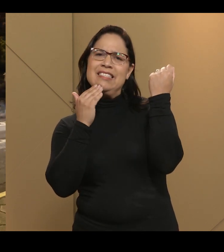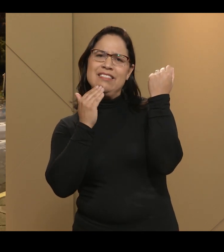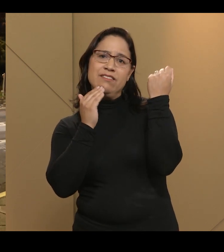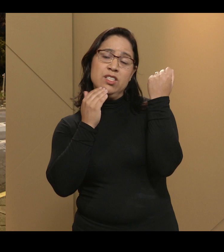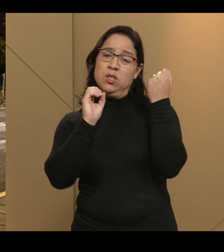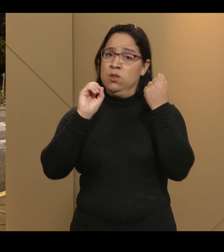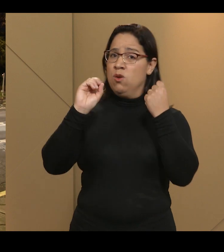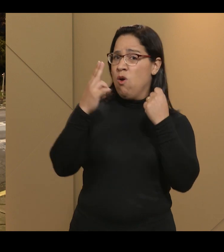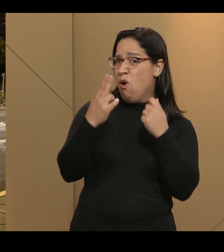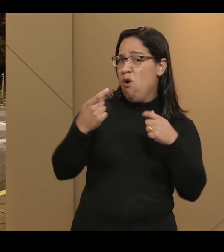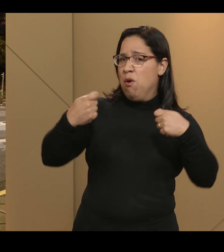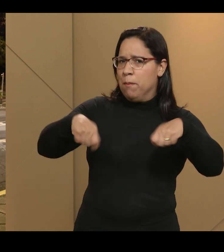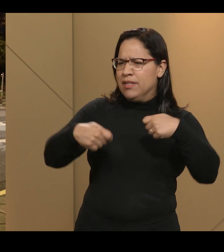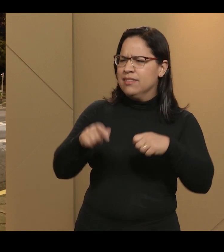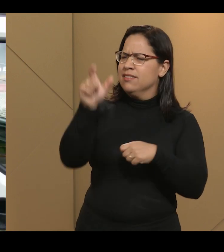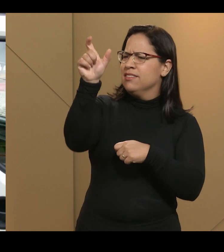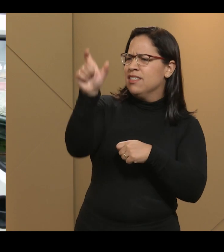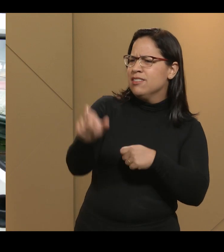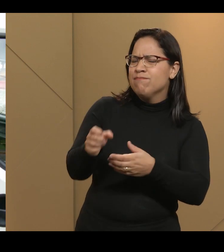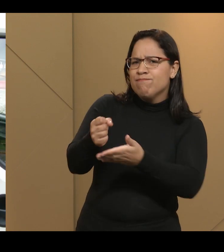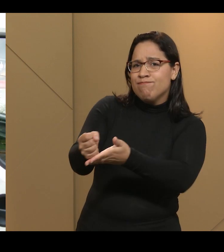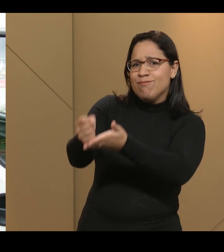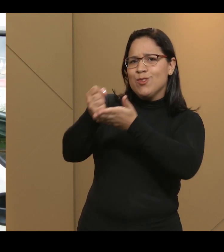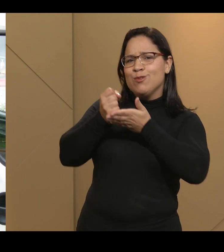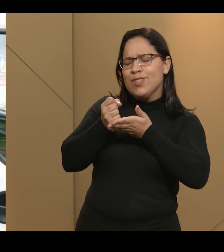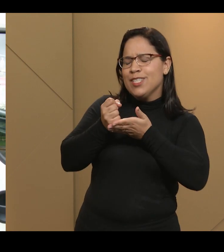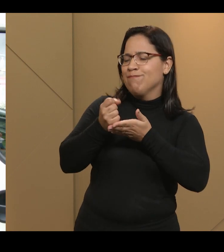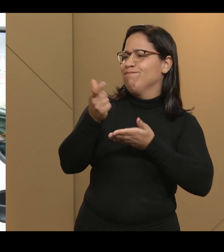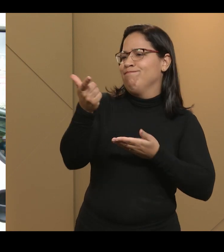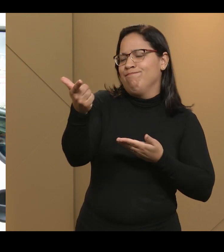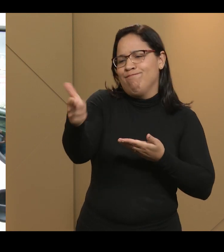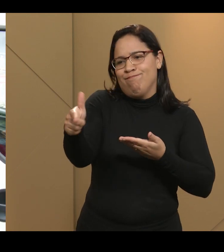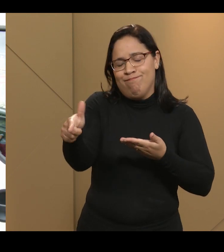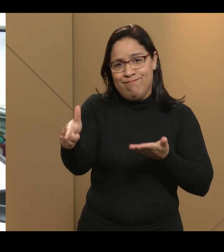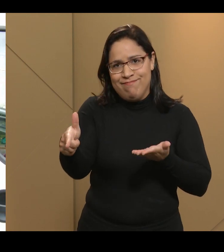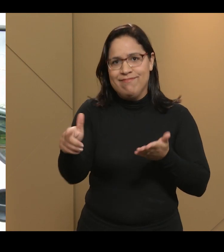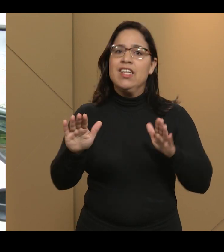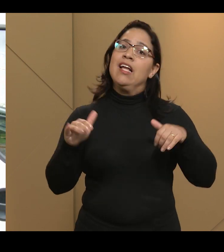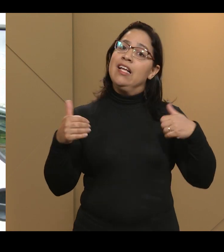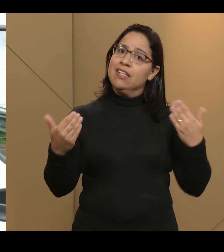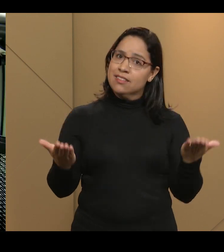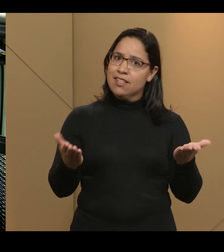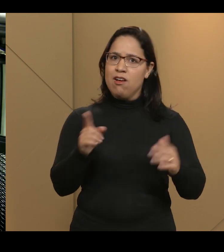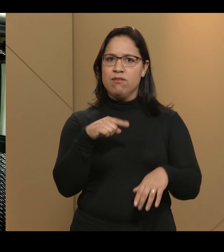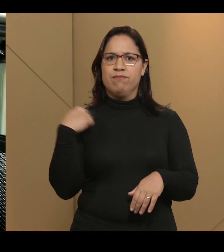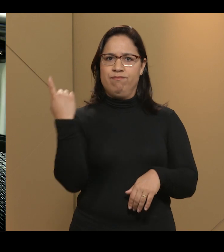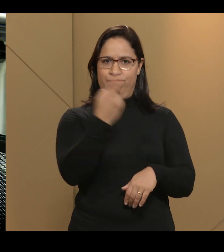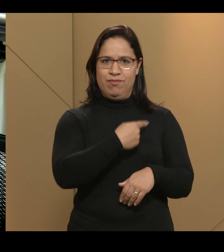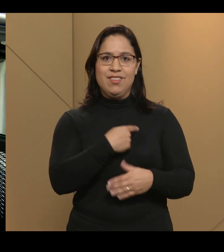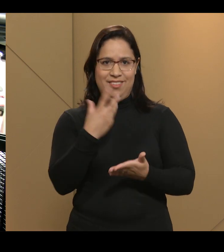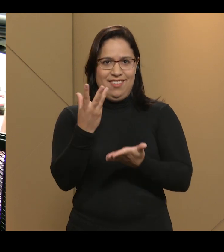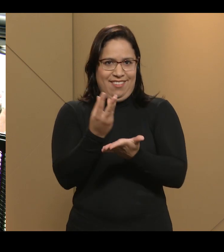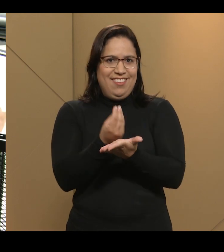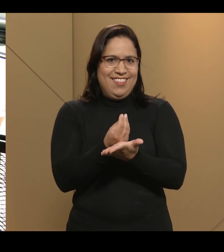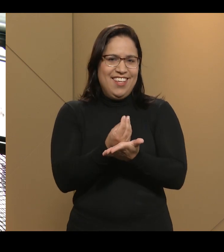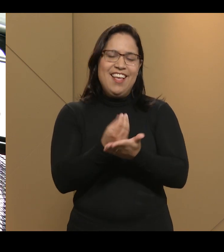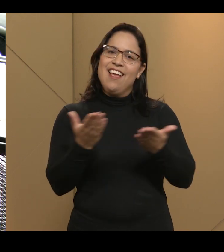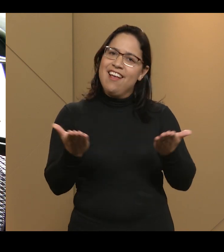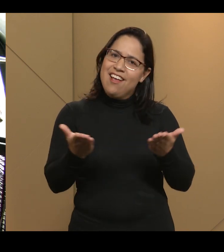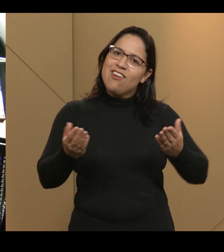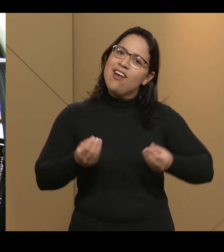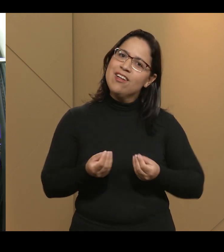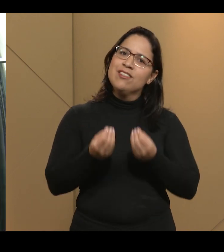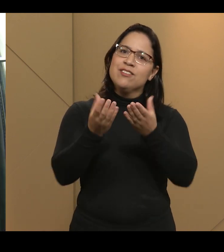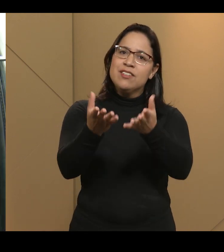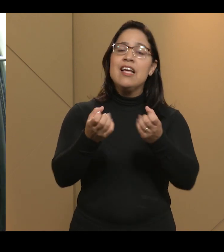específico para o transporte efetivamente. Nem sempre o transporte atual consegue receber a cadeira de roda do